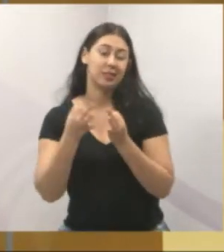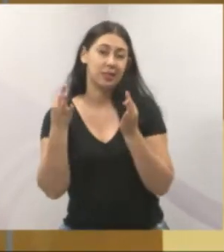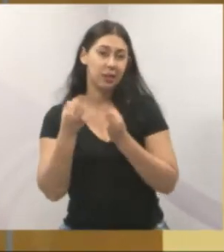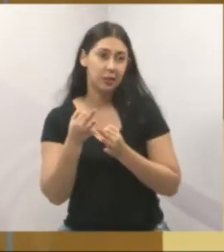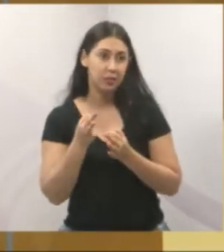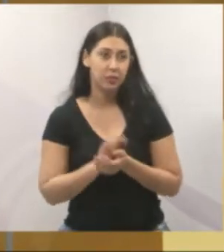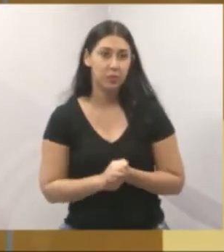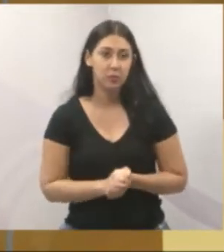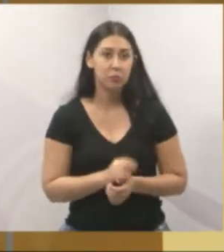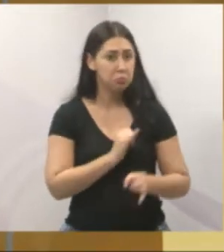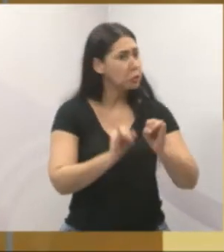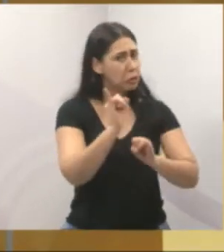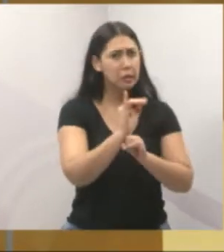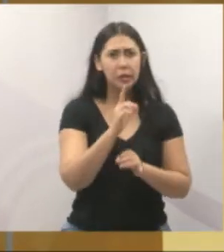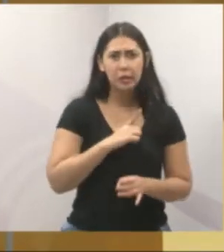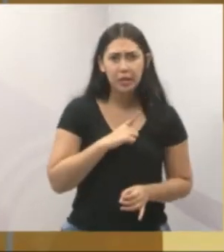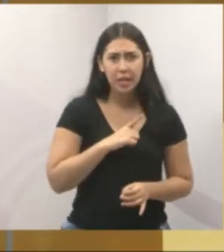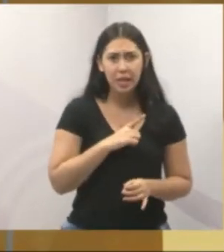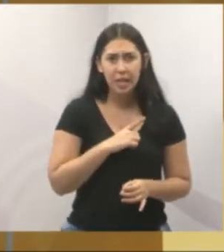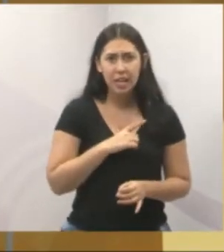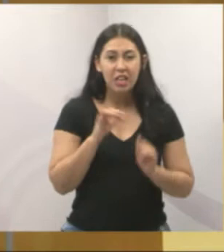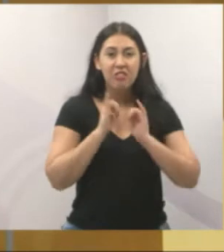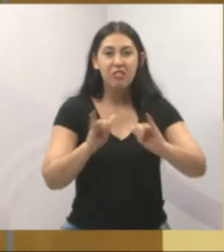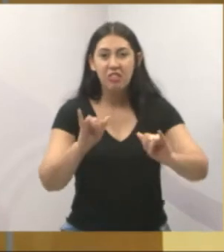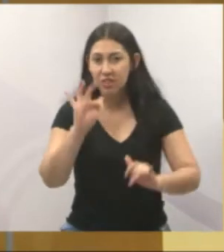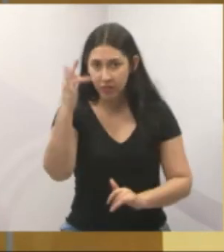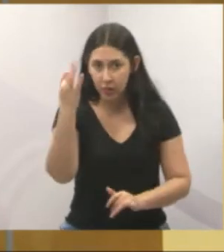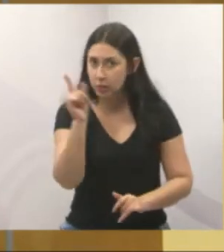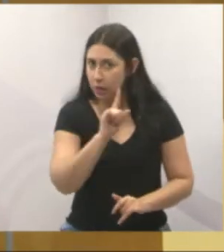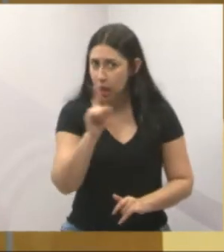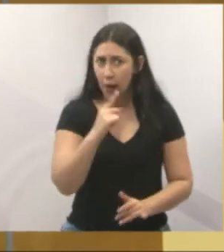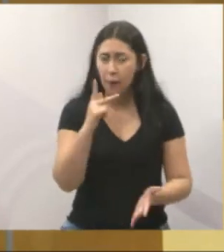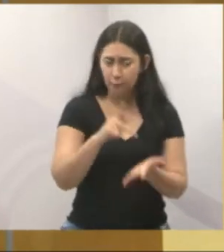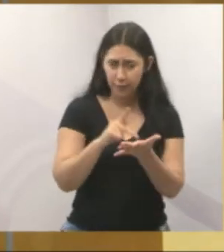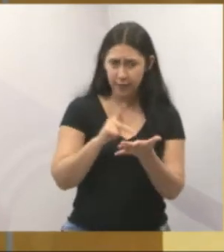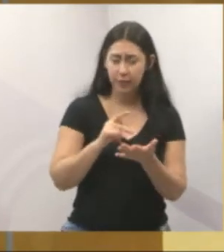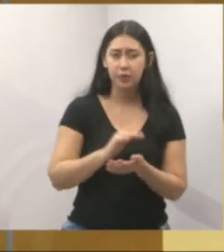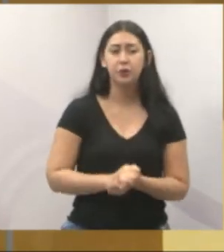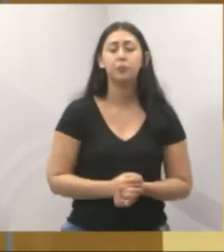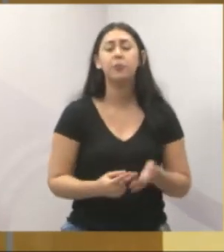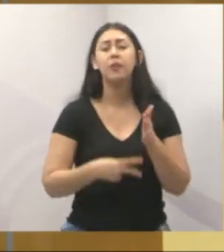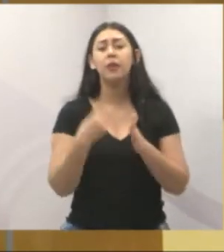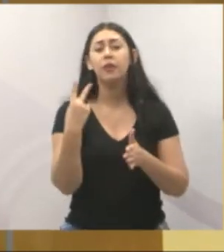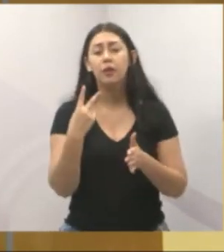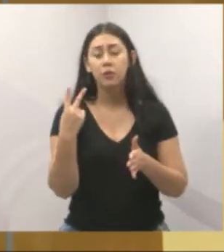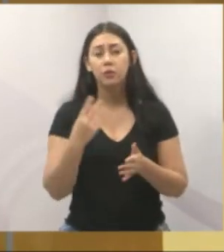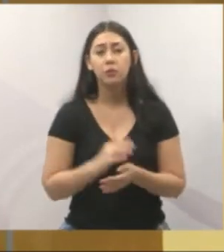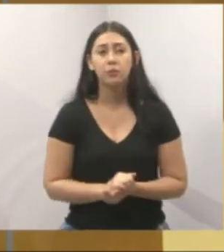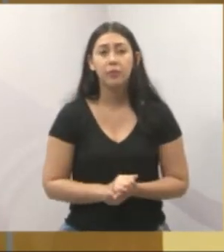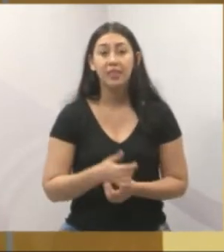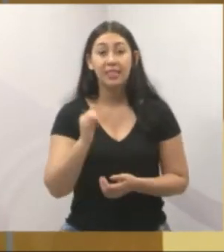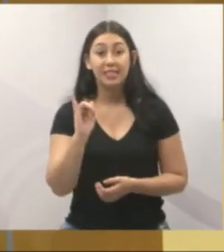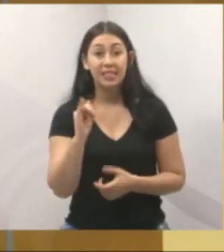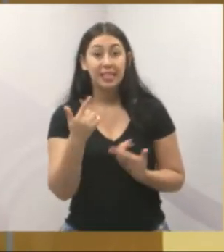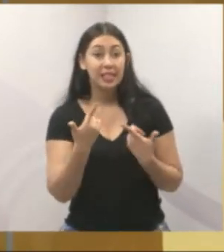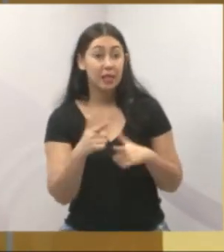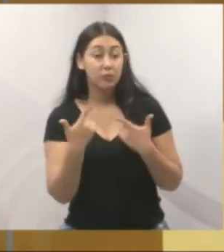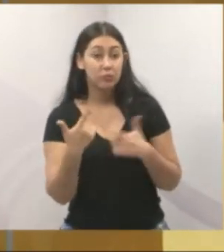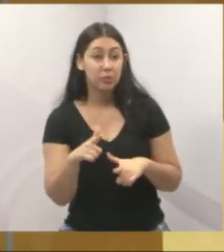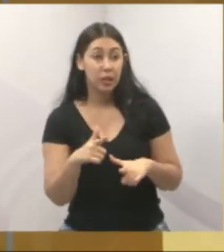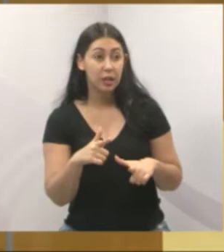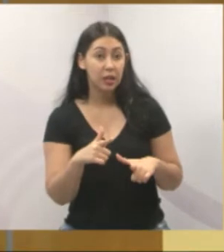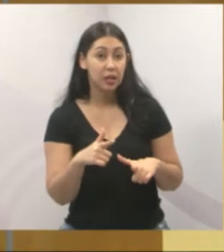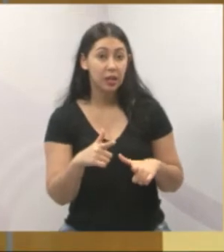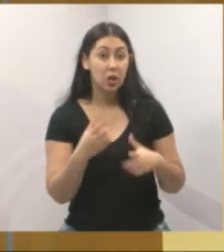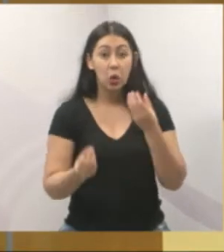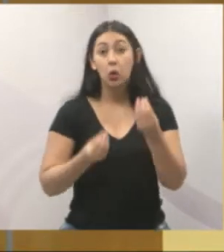dirigiam. Está no site, não é fake news, está para todo mundo ver. Segundo, que se ela não tem a certidão de dívida negativa